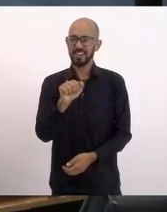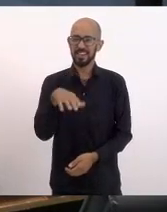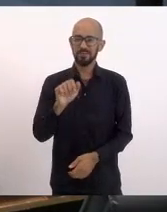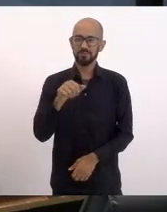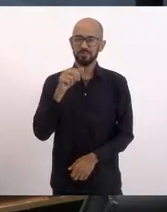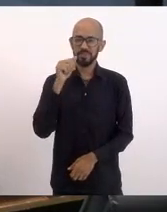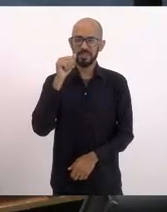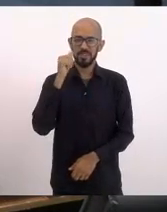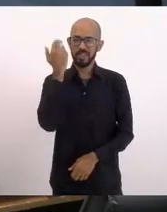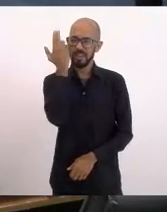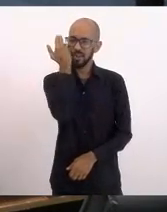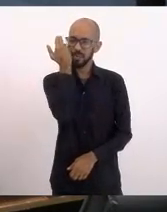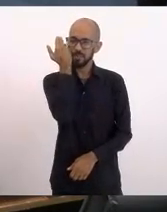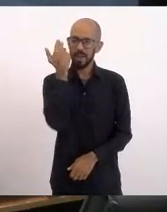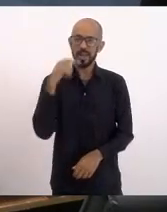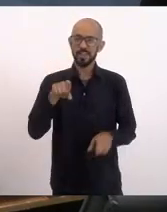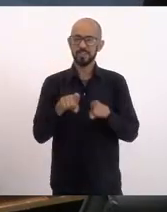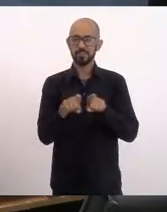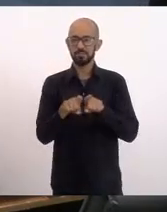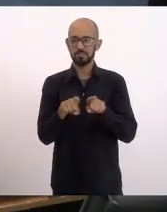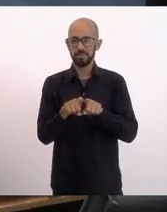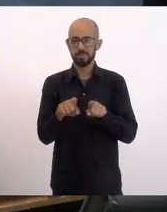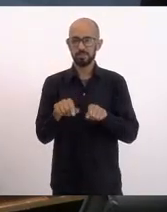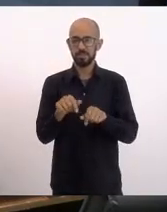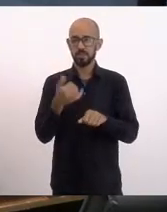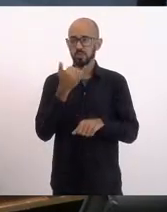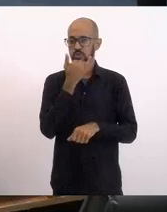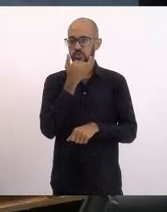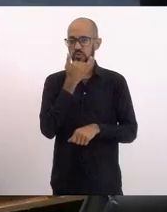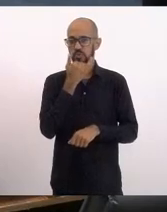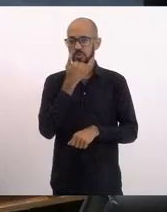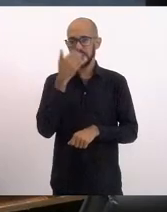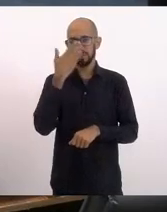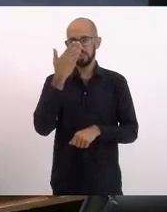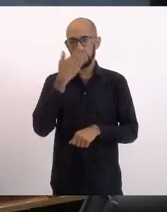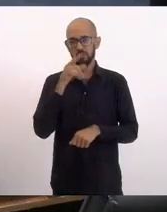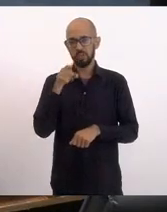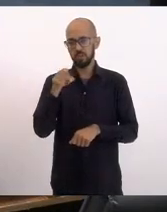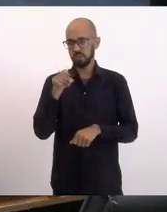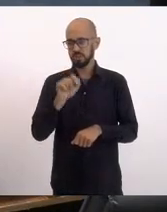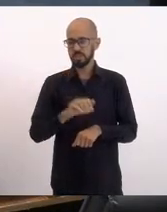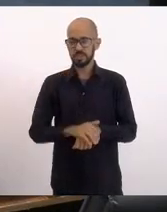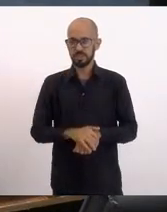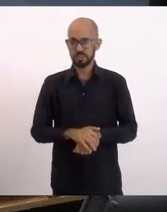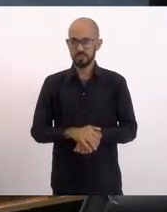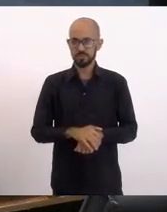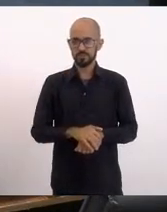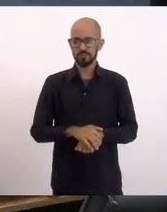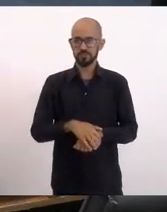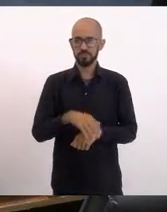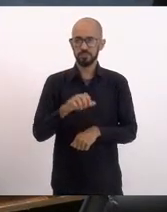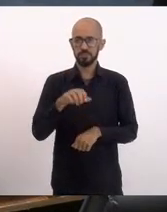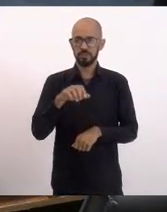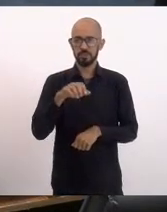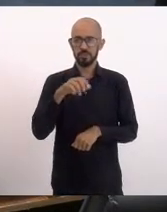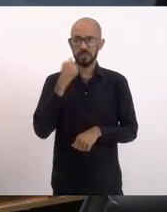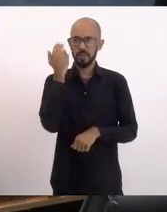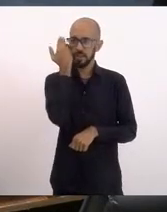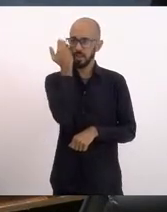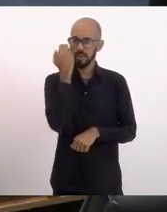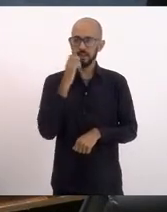boa tarde, é porque está sem o vídeo aqui. Está sem o vídeo. Eliton, Eliomar, Célia. Eliomar, Célia.